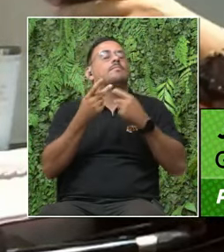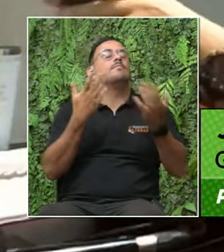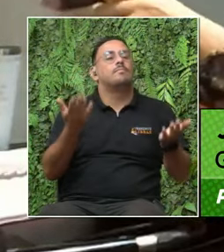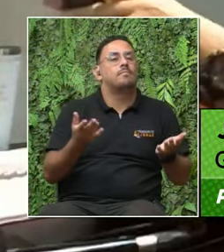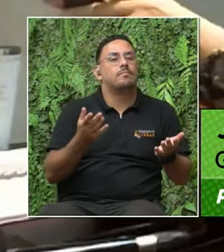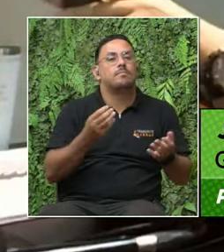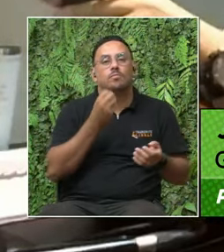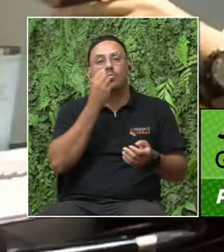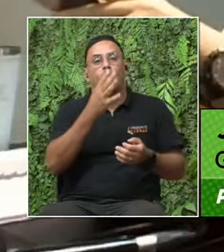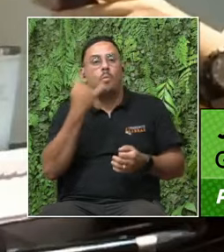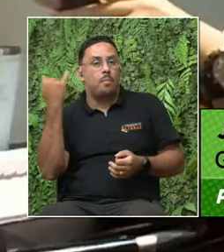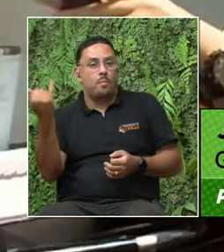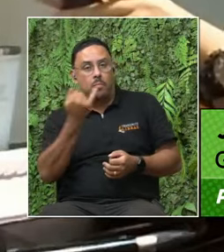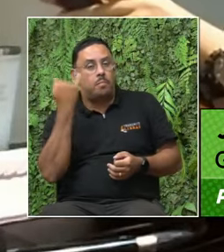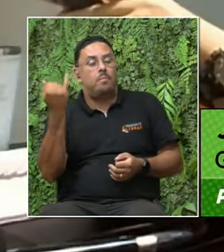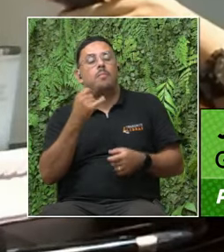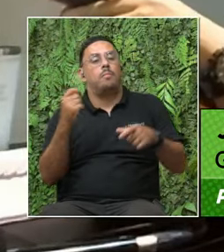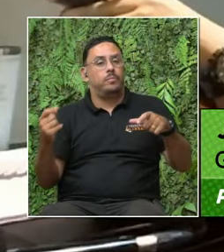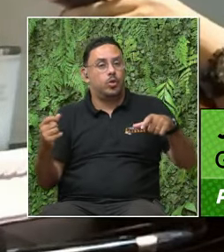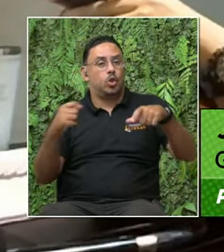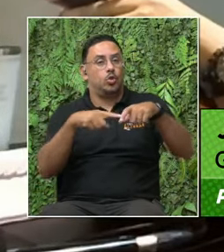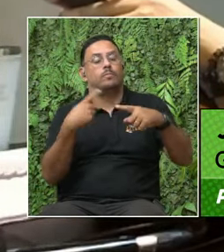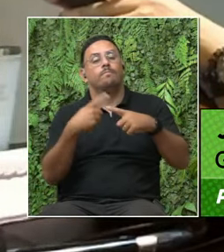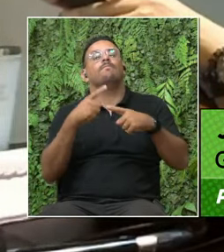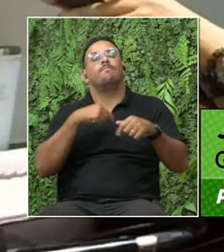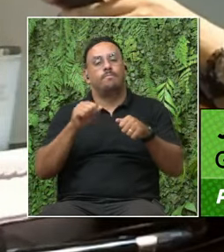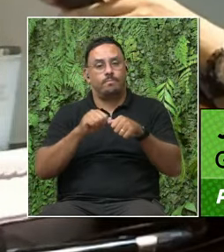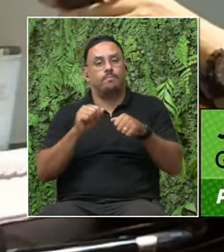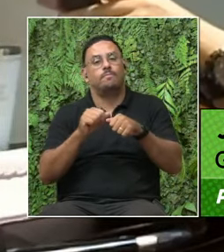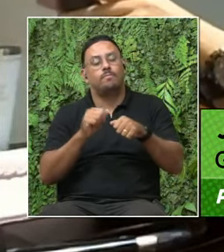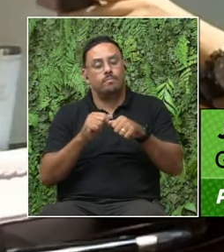TR importante